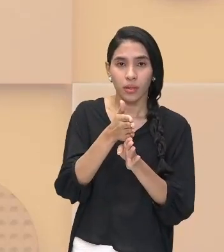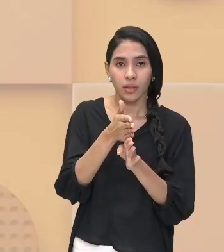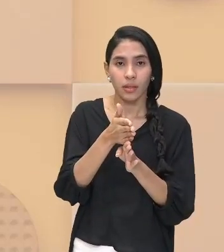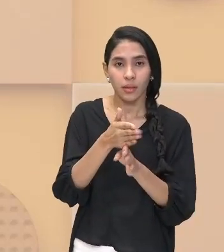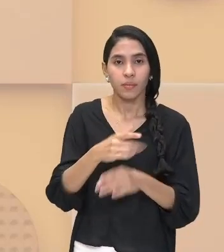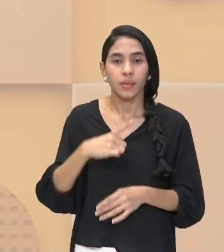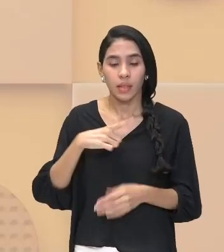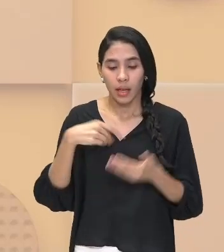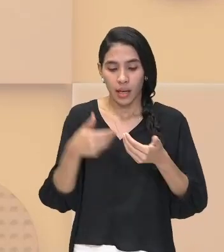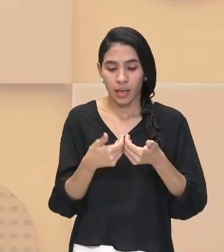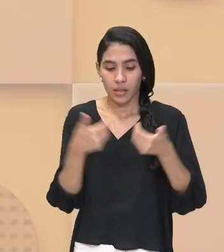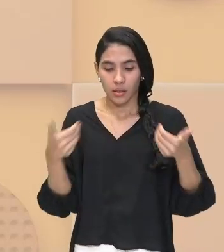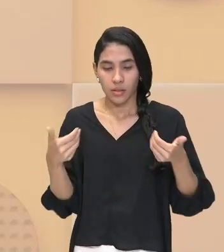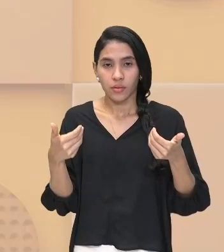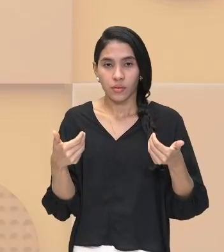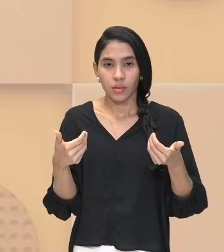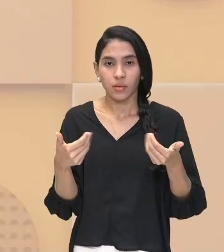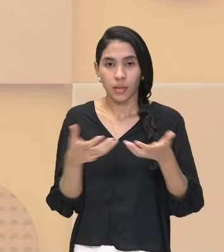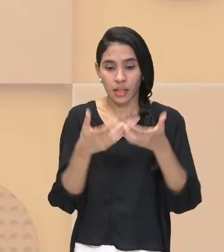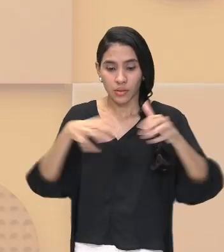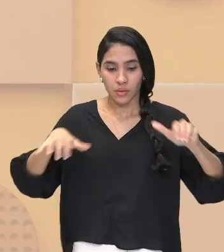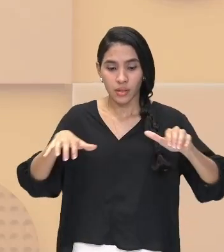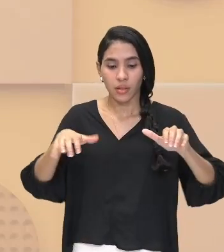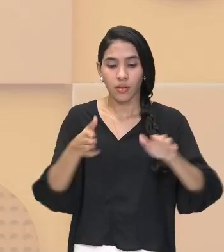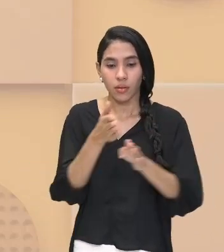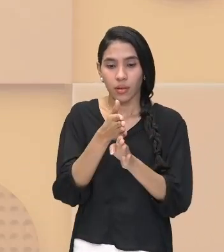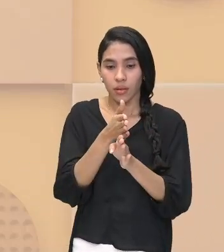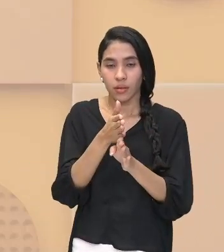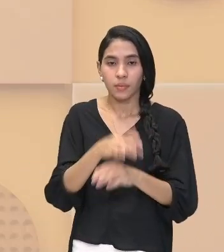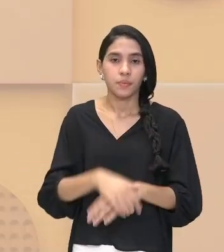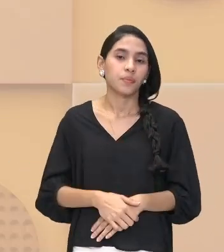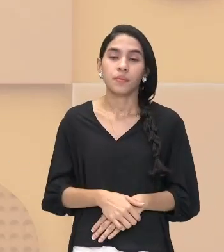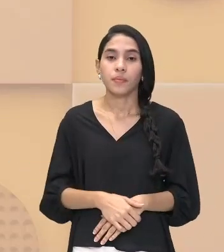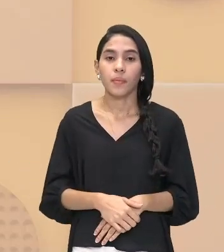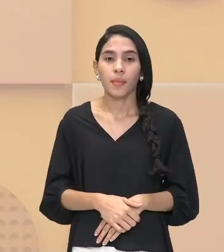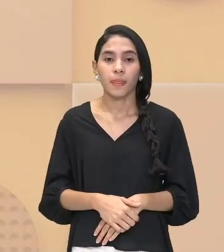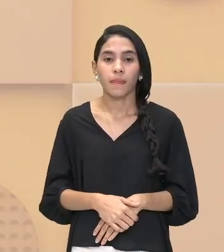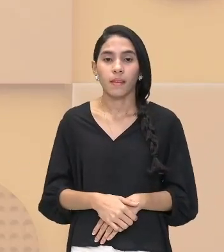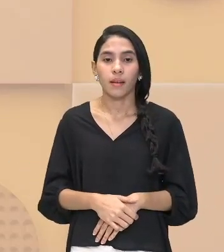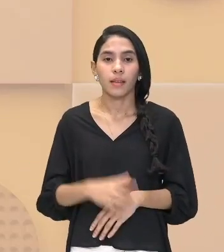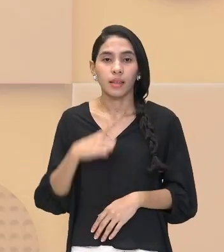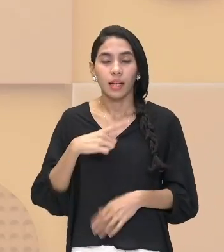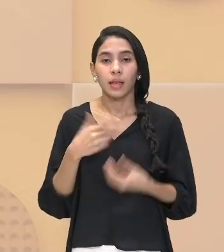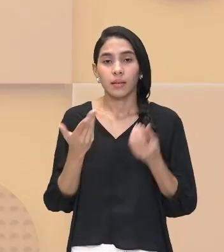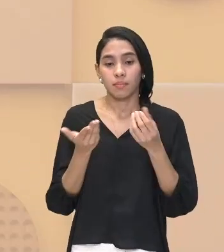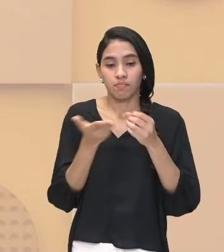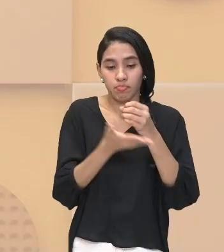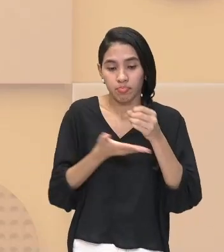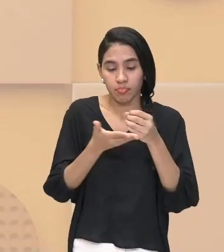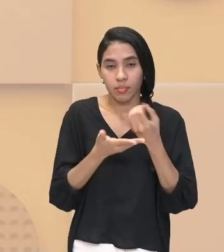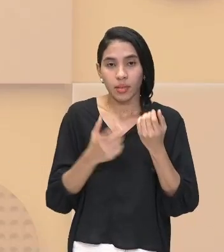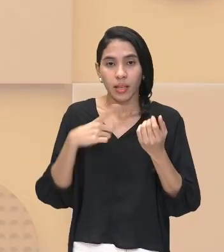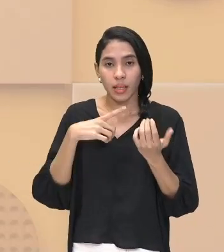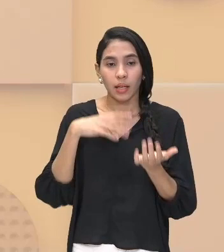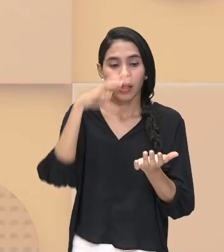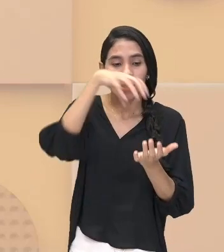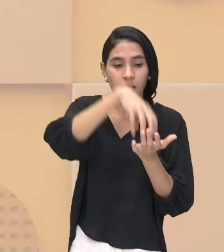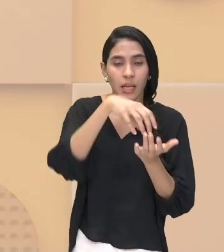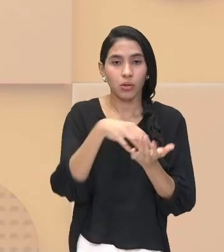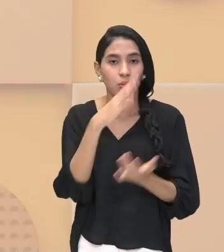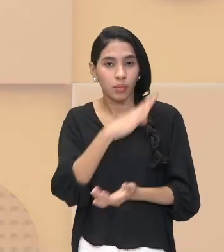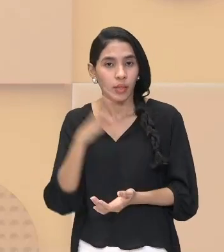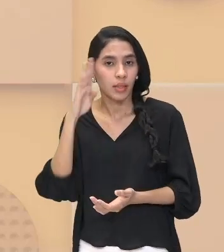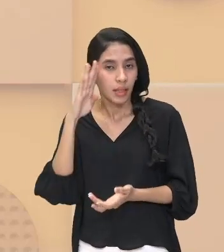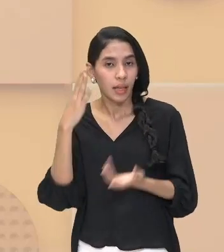a divisão com esses países. Nós temos ali as bases militares, né? Nós temos toda uma questão